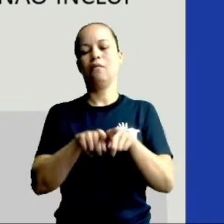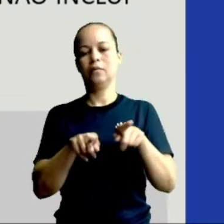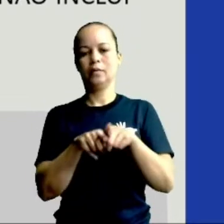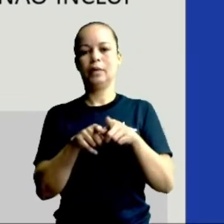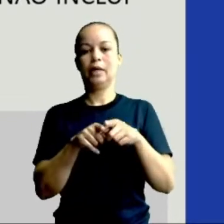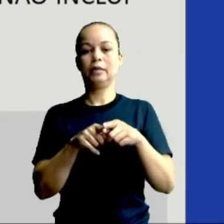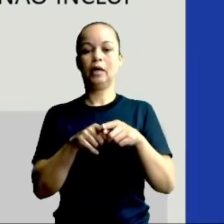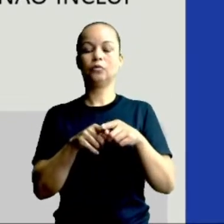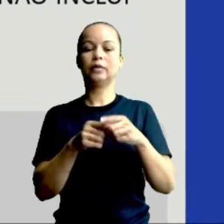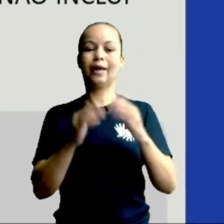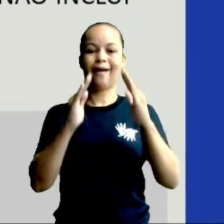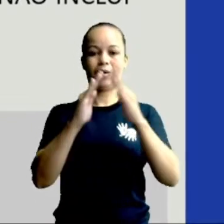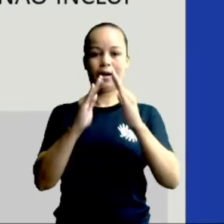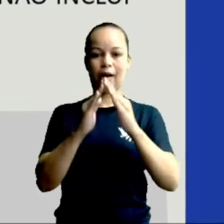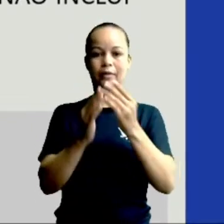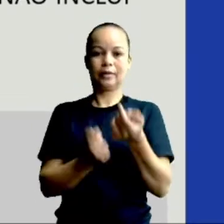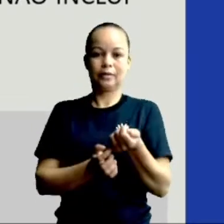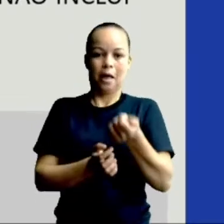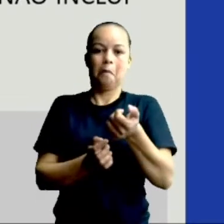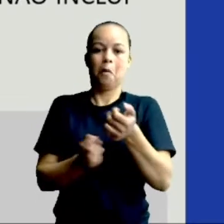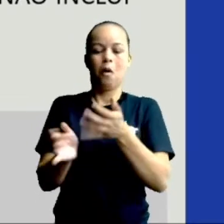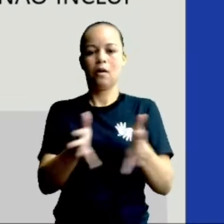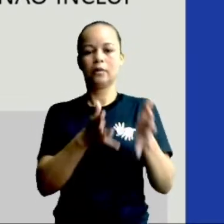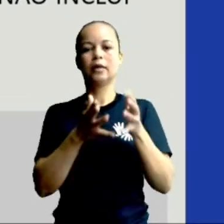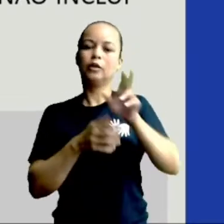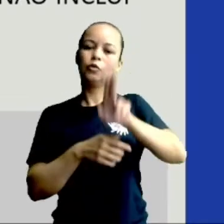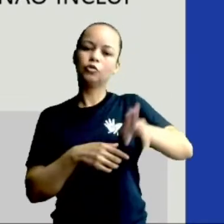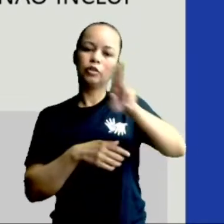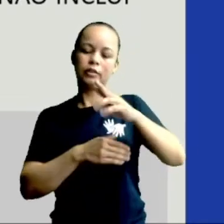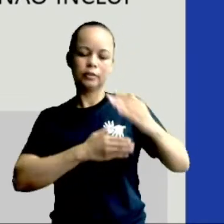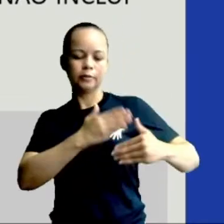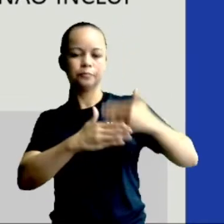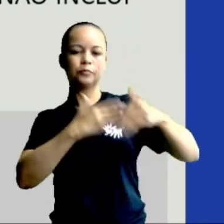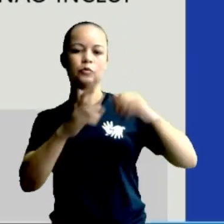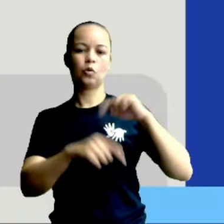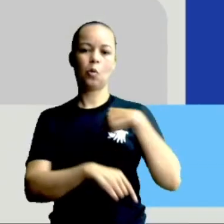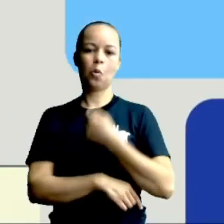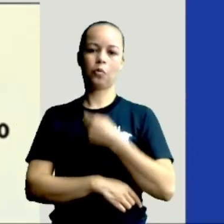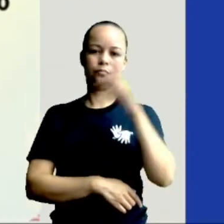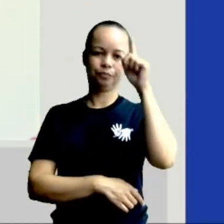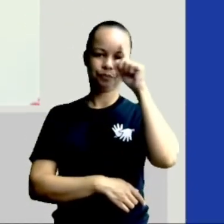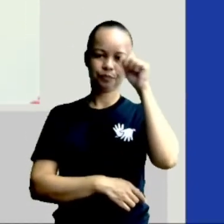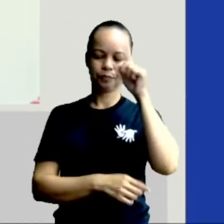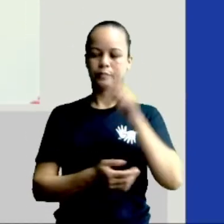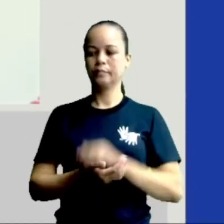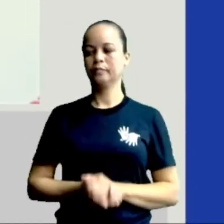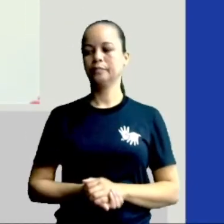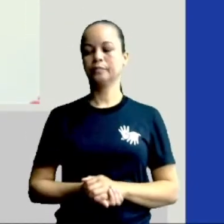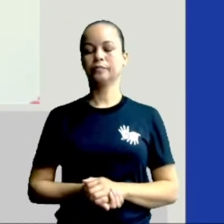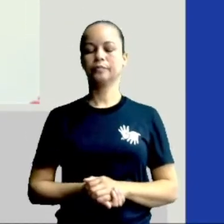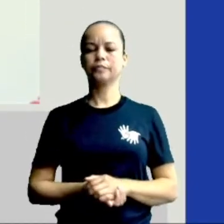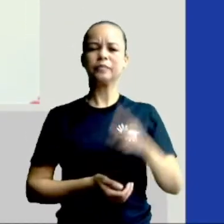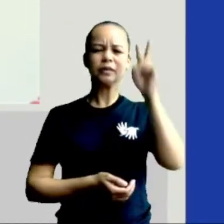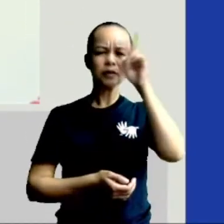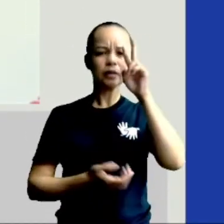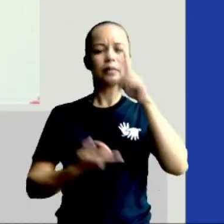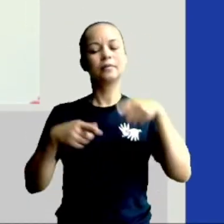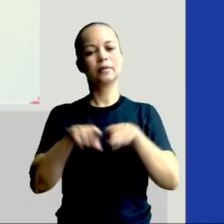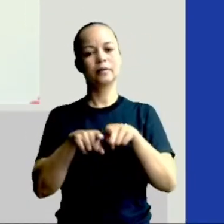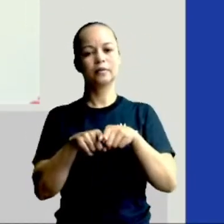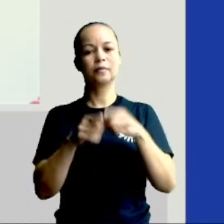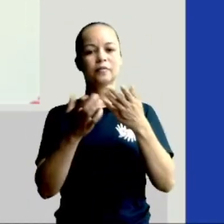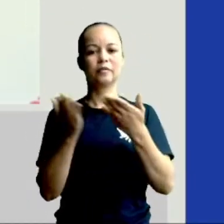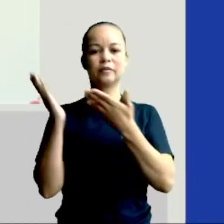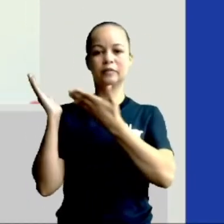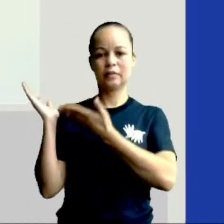a produção desse dinheiro que a gente utiliza no nosso dia a dia, ok? E aí eu quero relembrar com vocês as moedas que